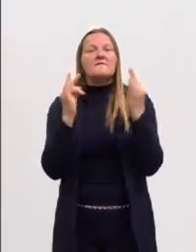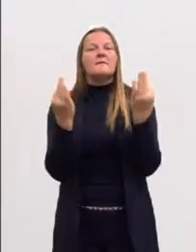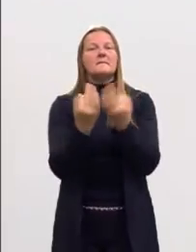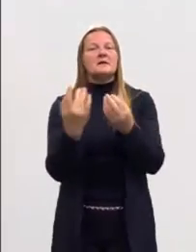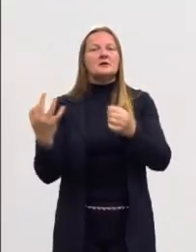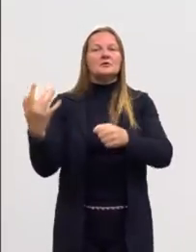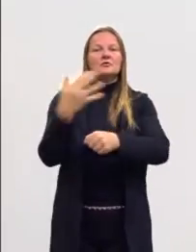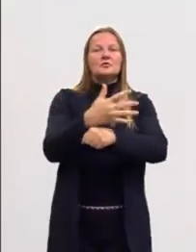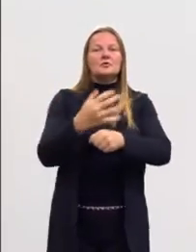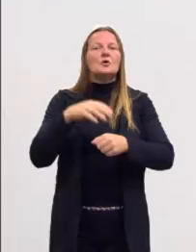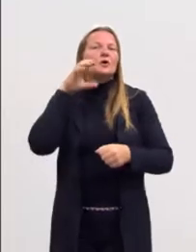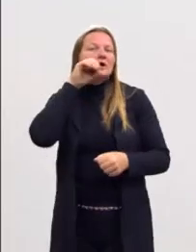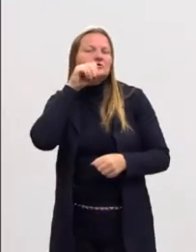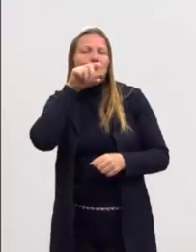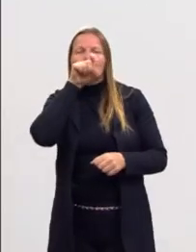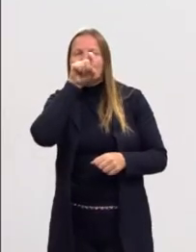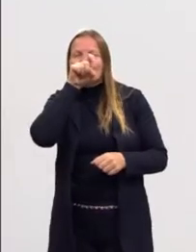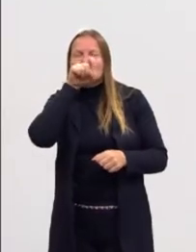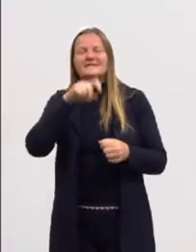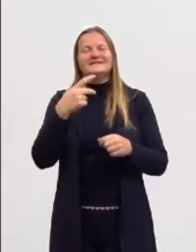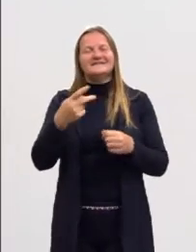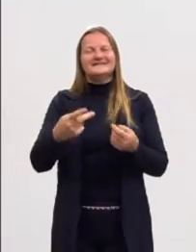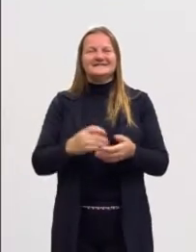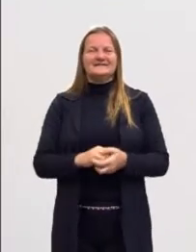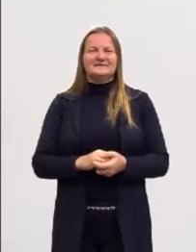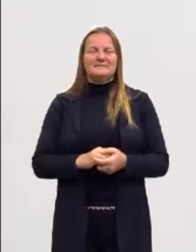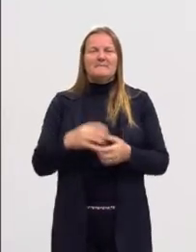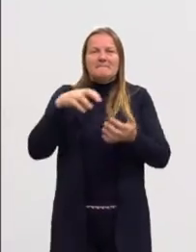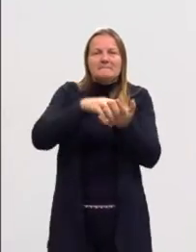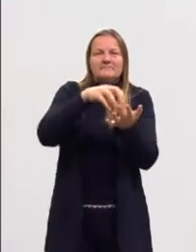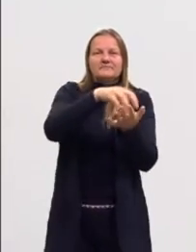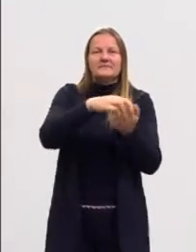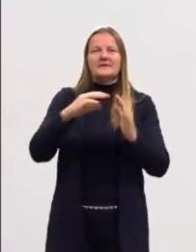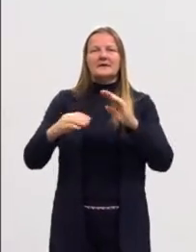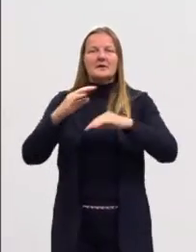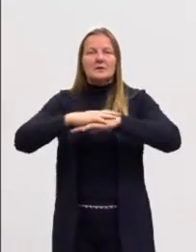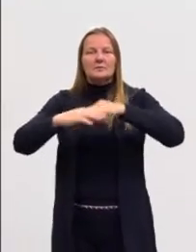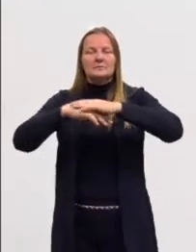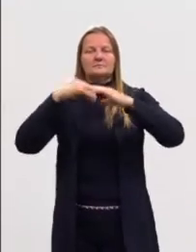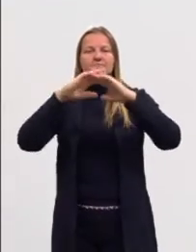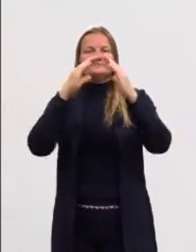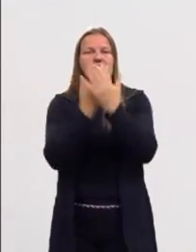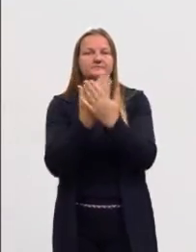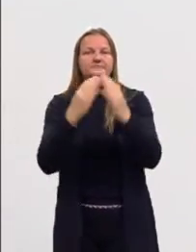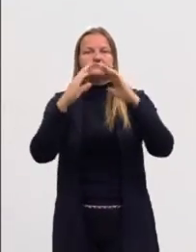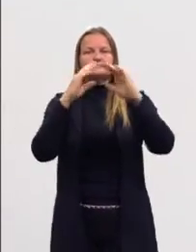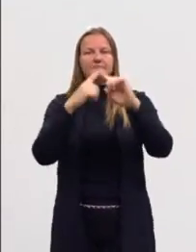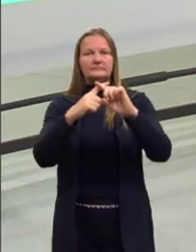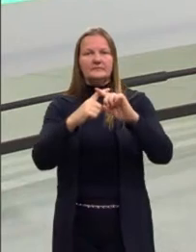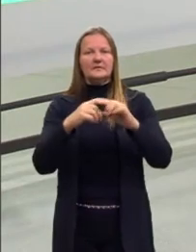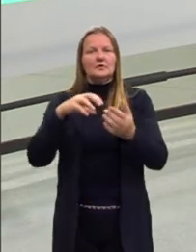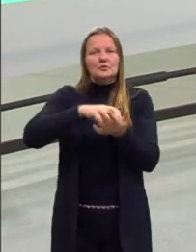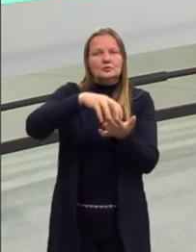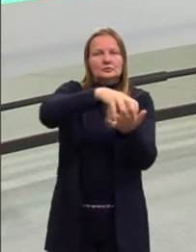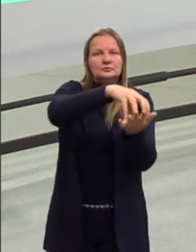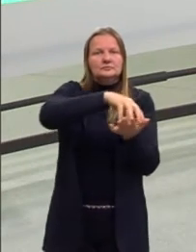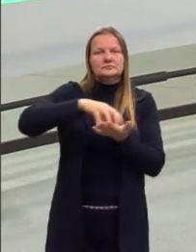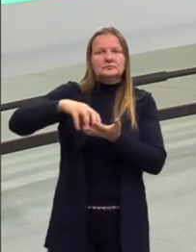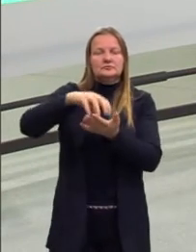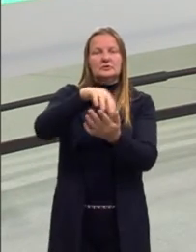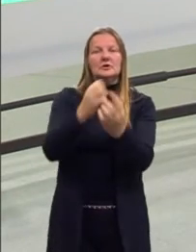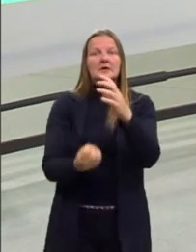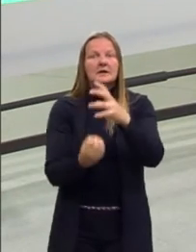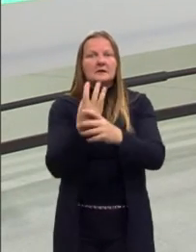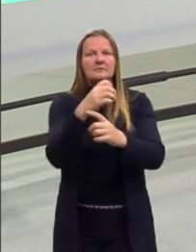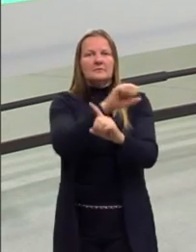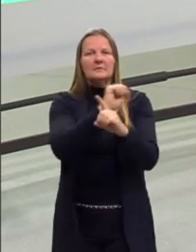família cachorro papagaio eles instalam montam escolas montam igrejas eles crianças esta